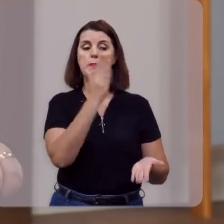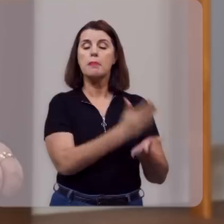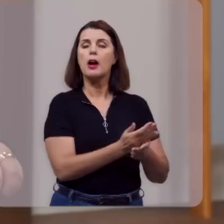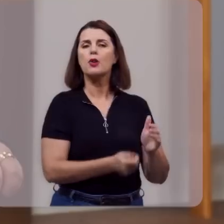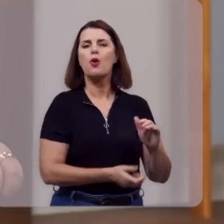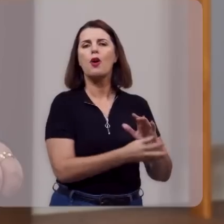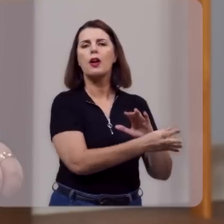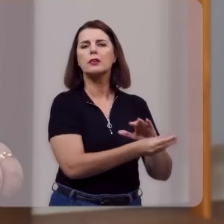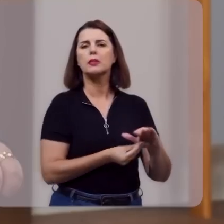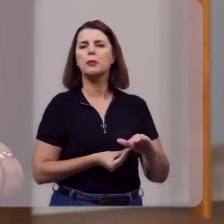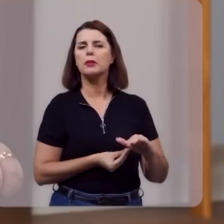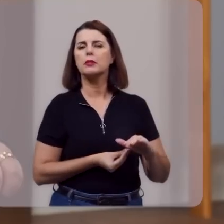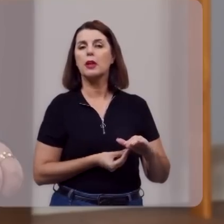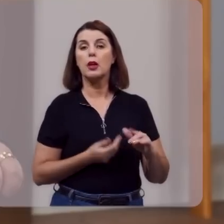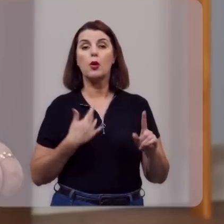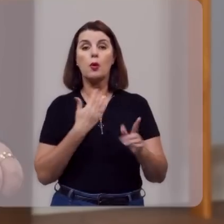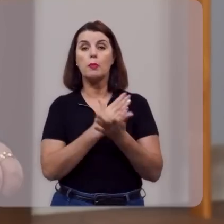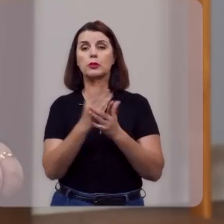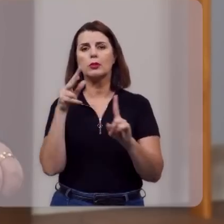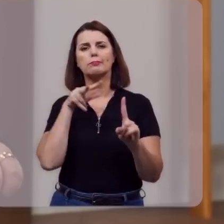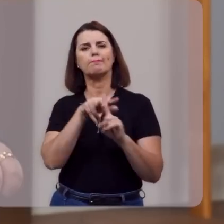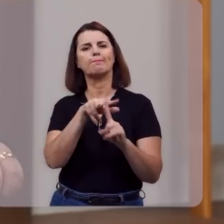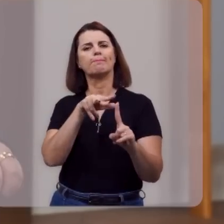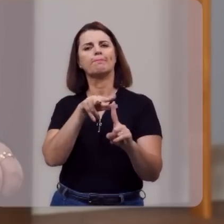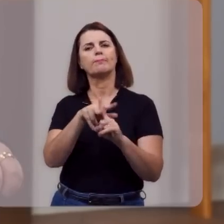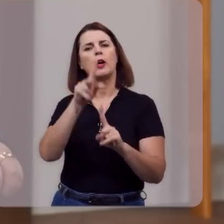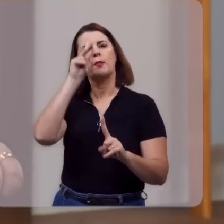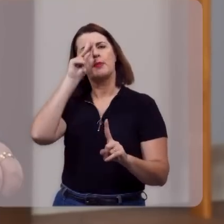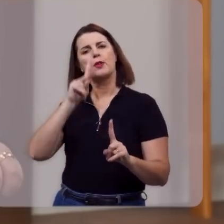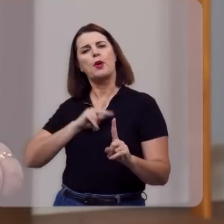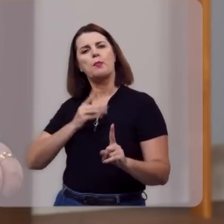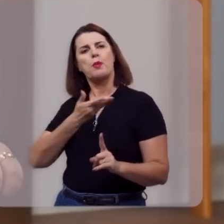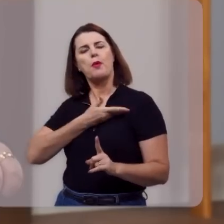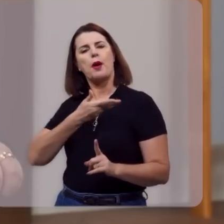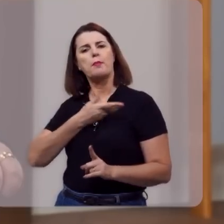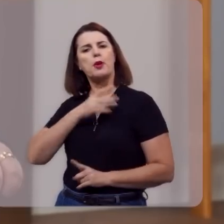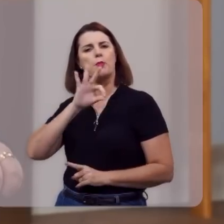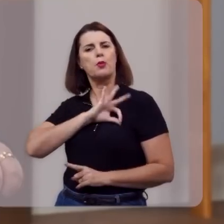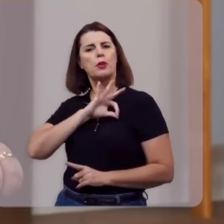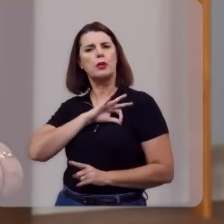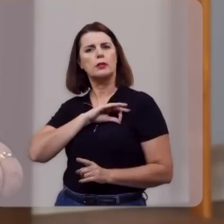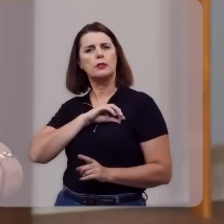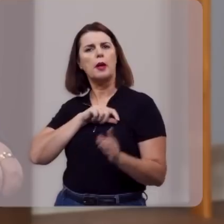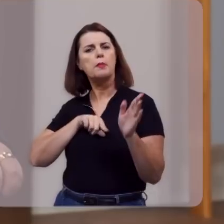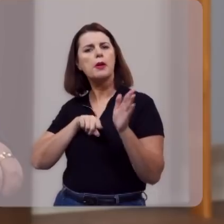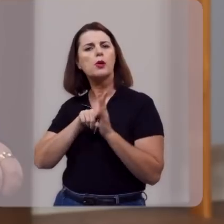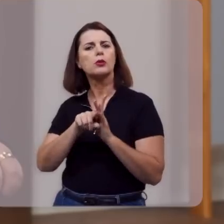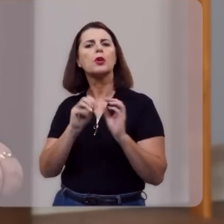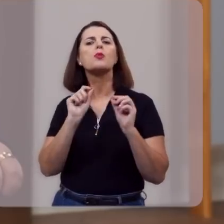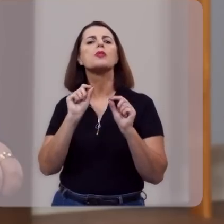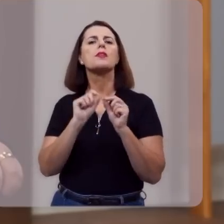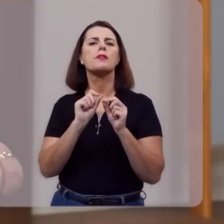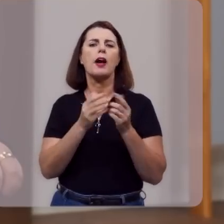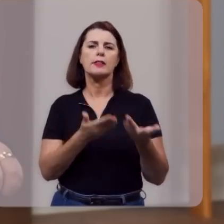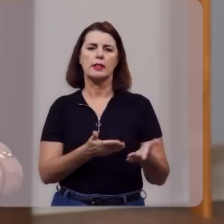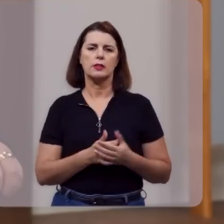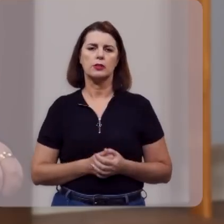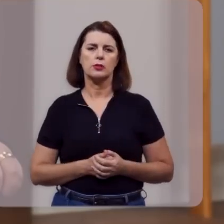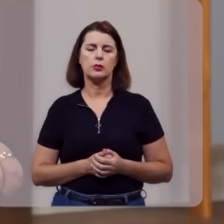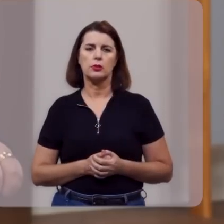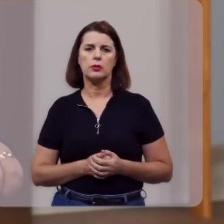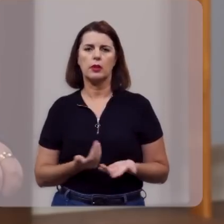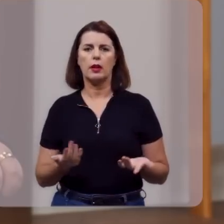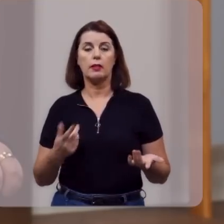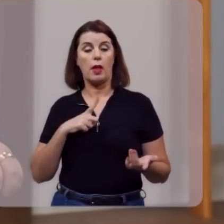parou de receber propina. E começou a ser perseguido pelos seus próprios colegas policiais. E eles perguntaram para ele por que ele fazia